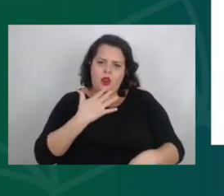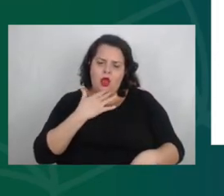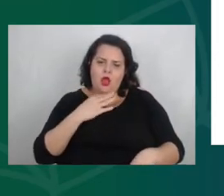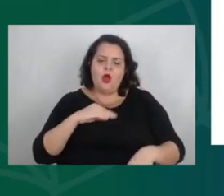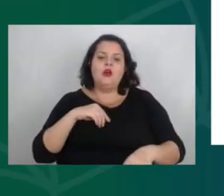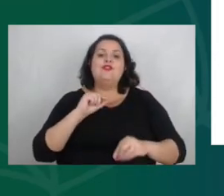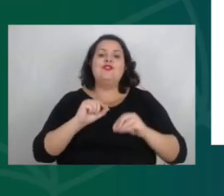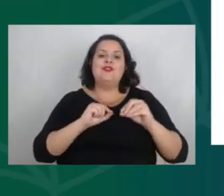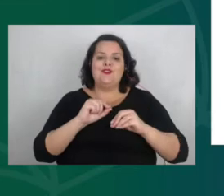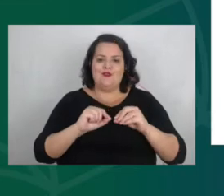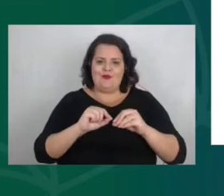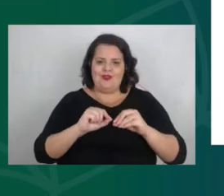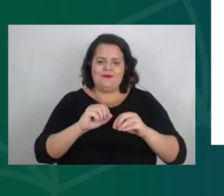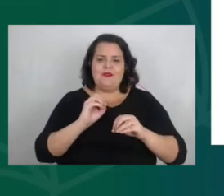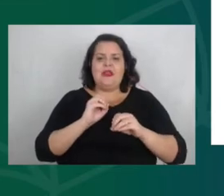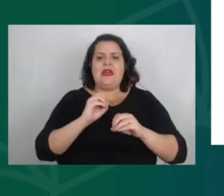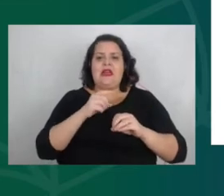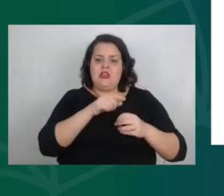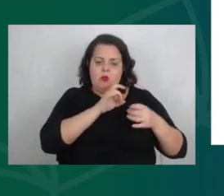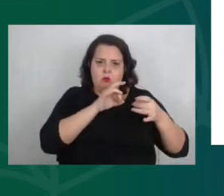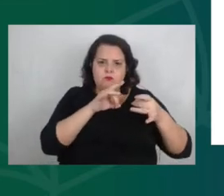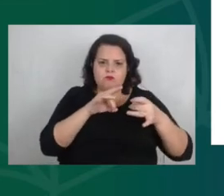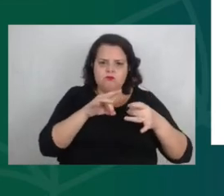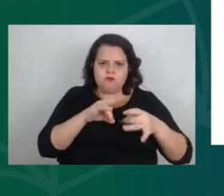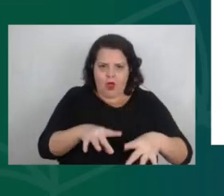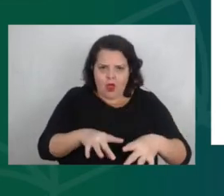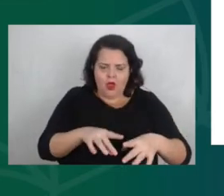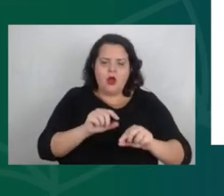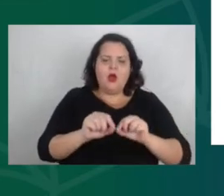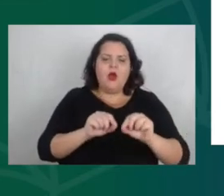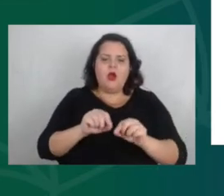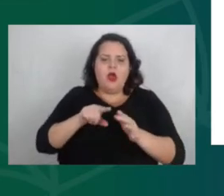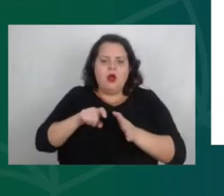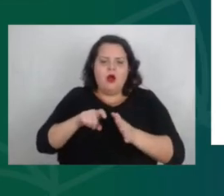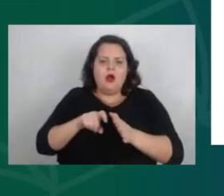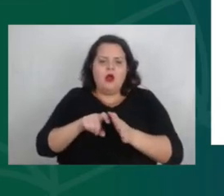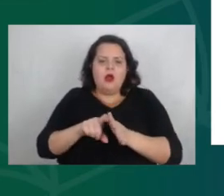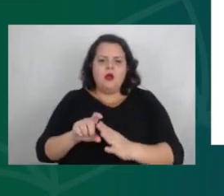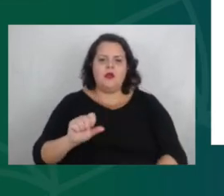que é o sistema in vitro de bactéria mais utilizado,